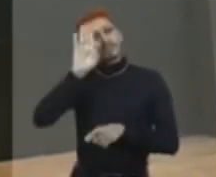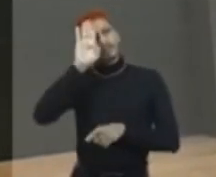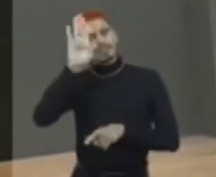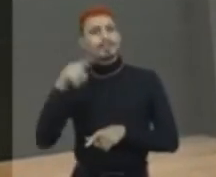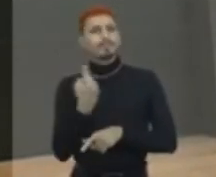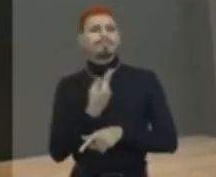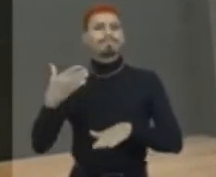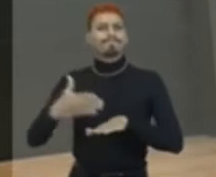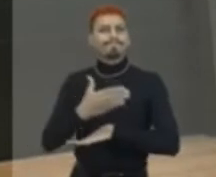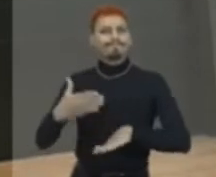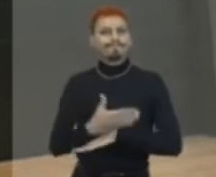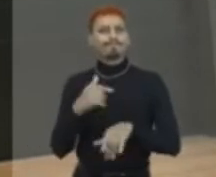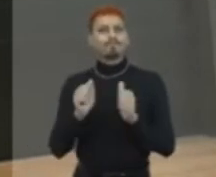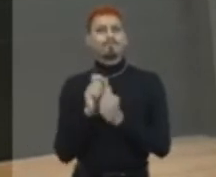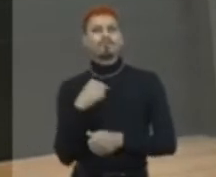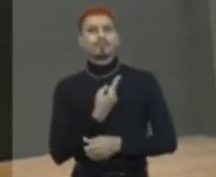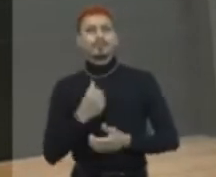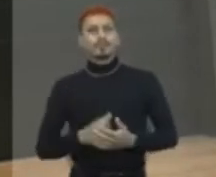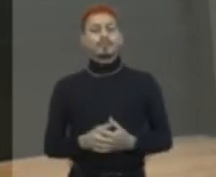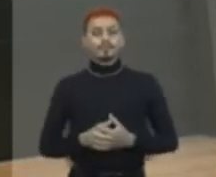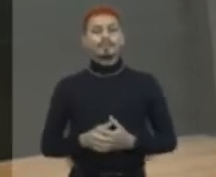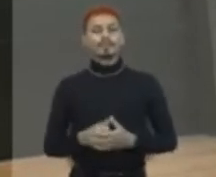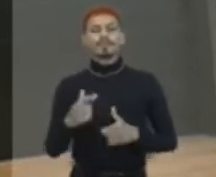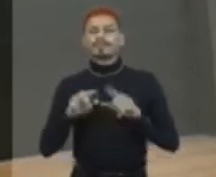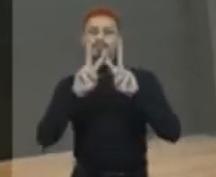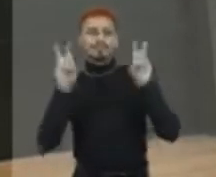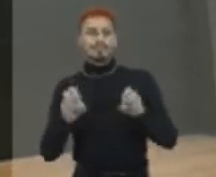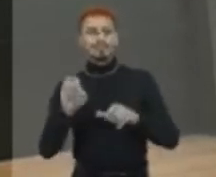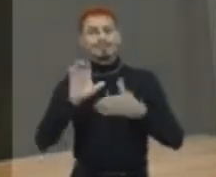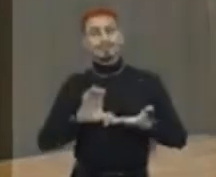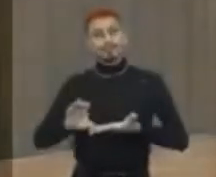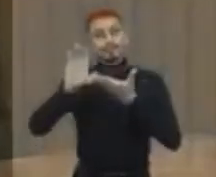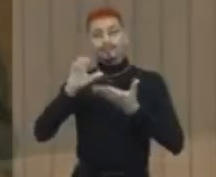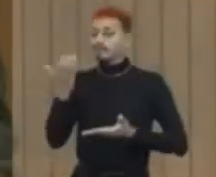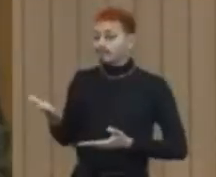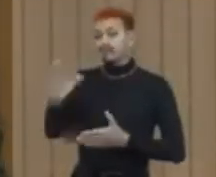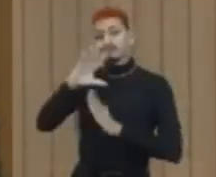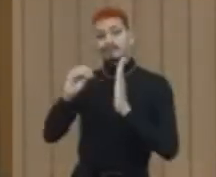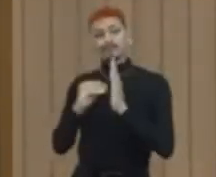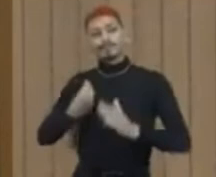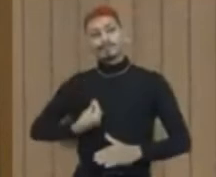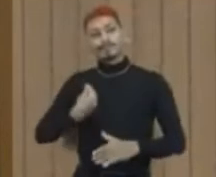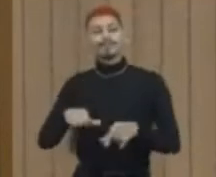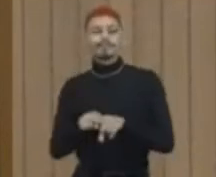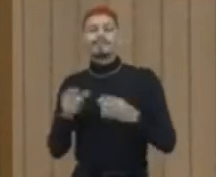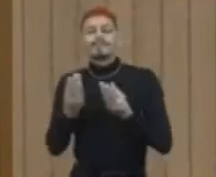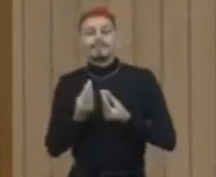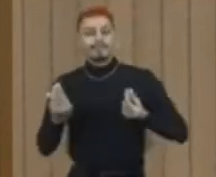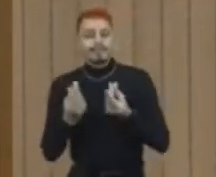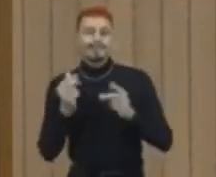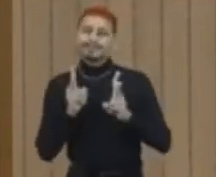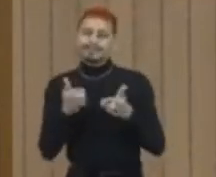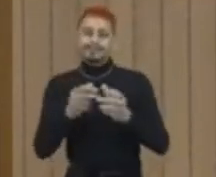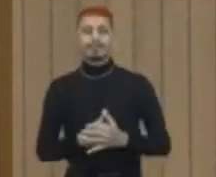momentos de questão da obra no Conselho e tal, e como a Amazônida também sempre teve essa sensibilidade,